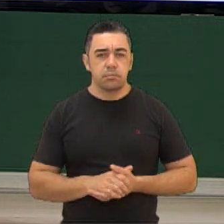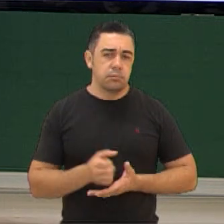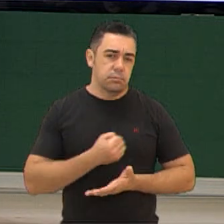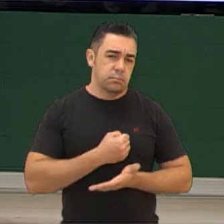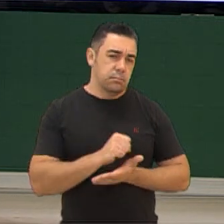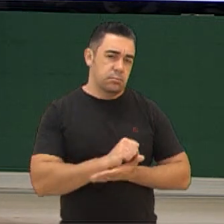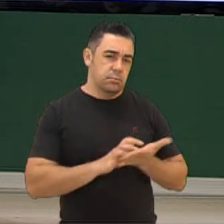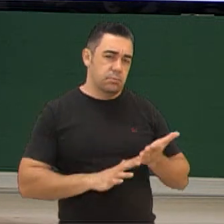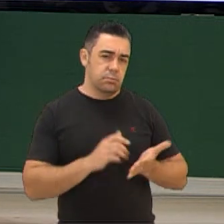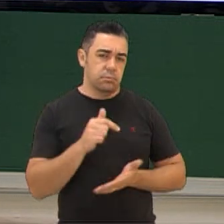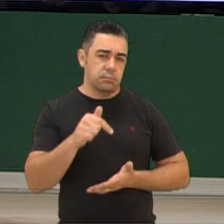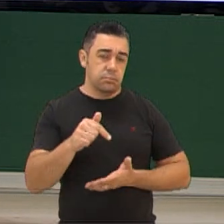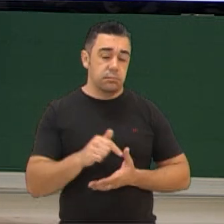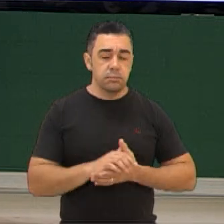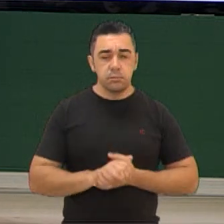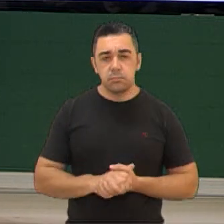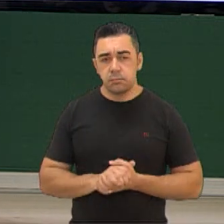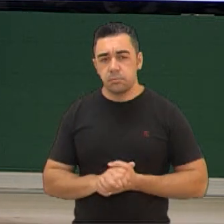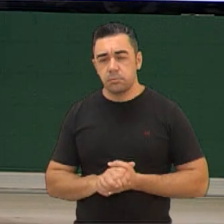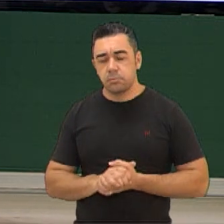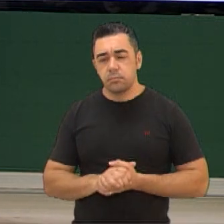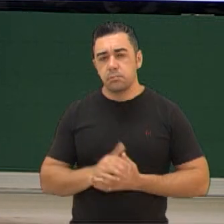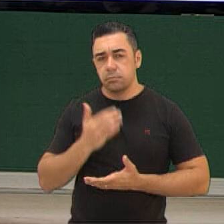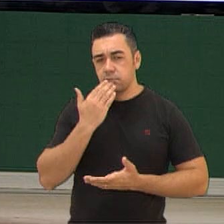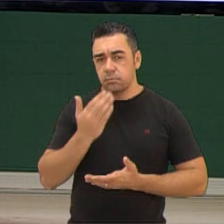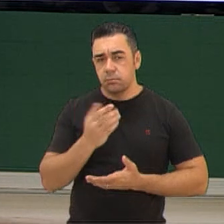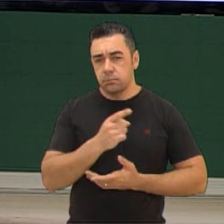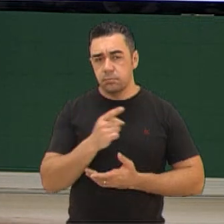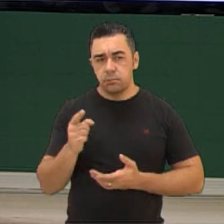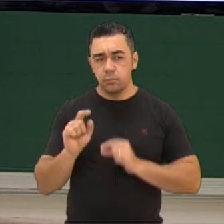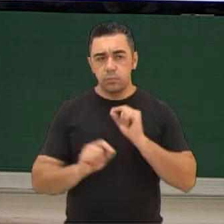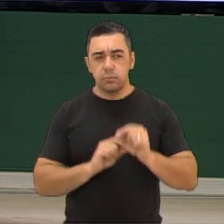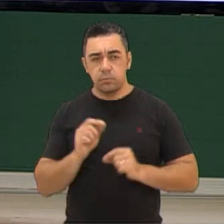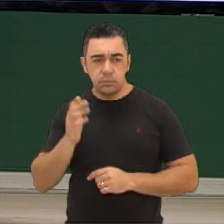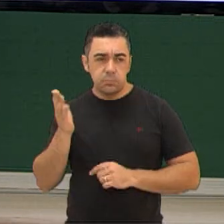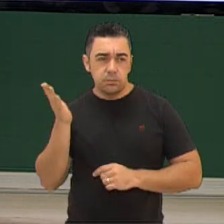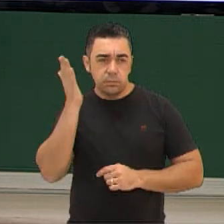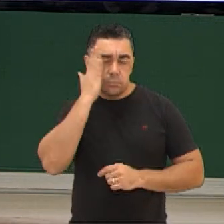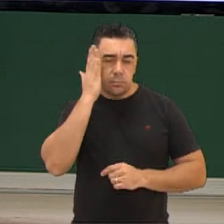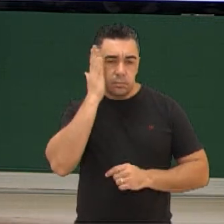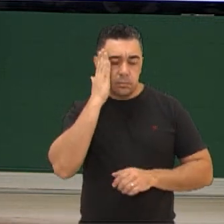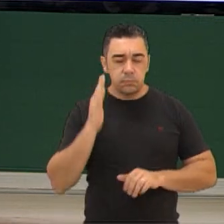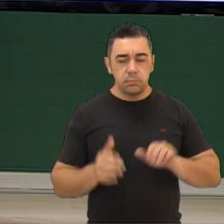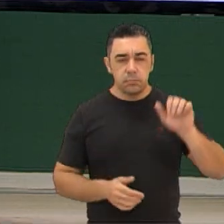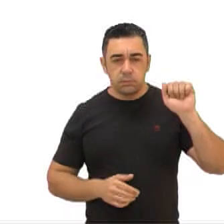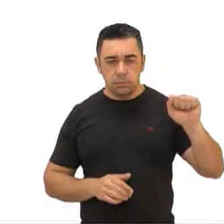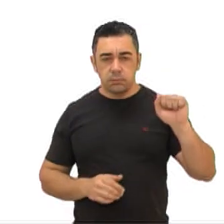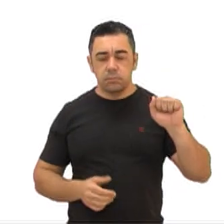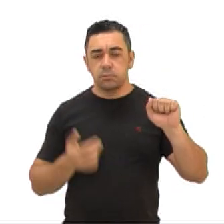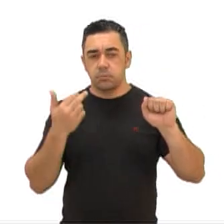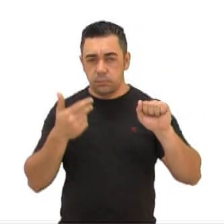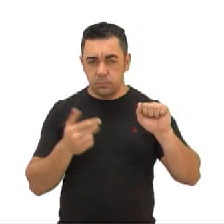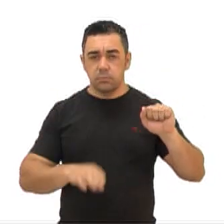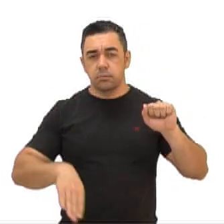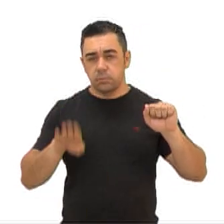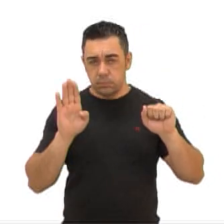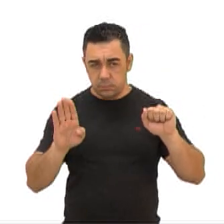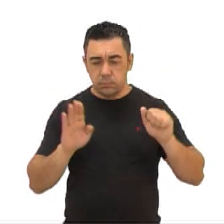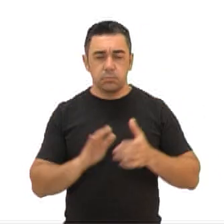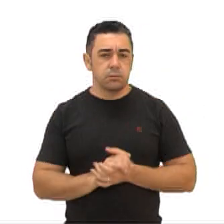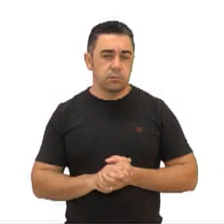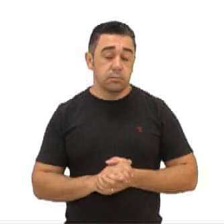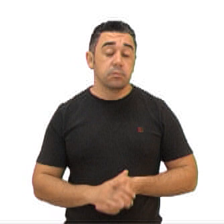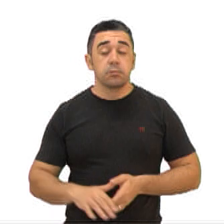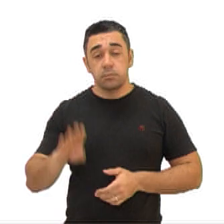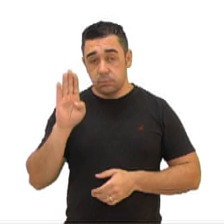Já no exercício 7, ele passa para vocês, sabendo que A é igual a B e